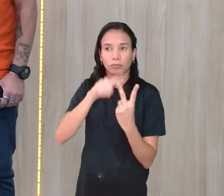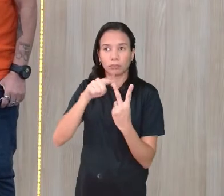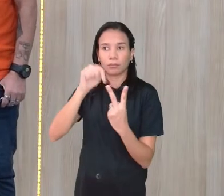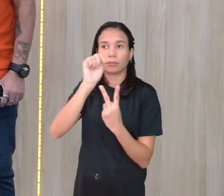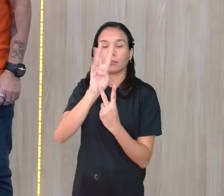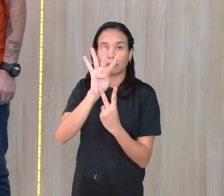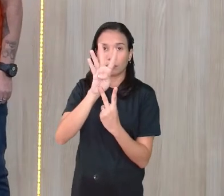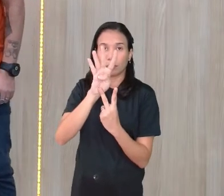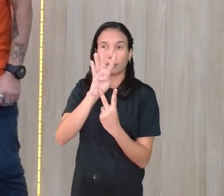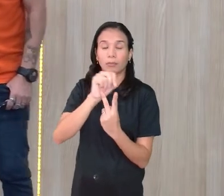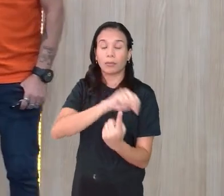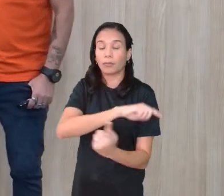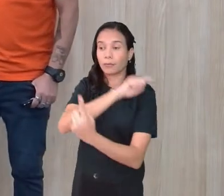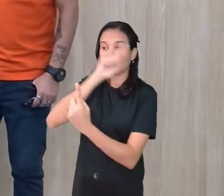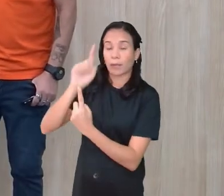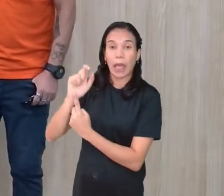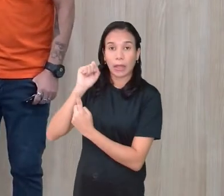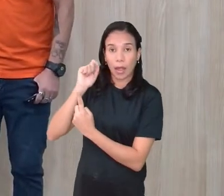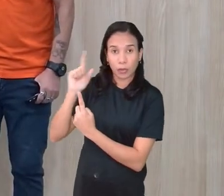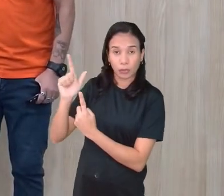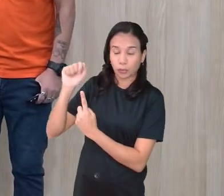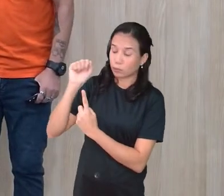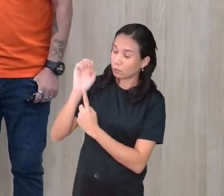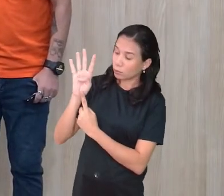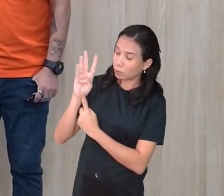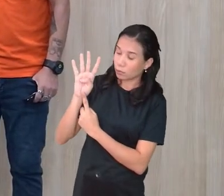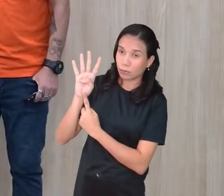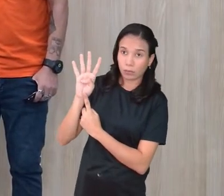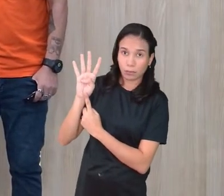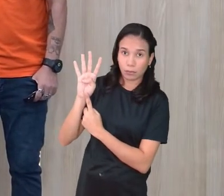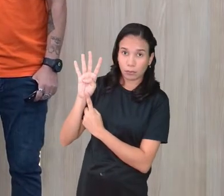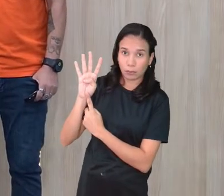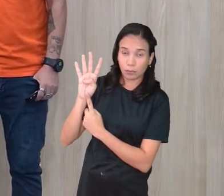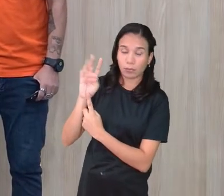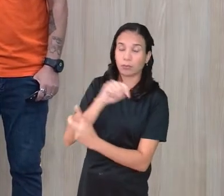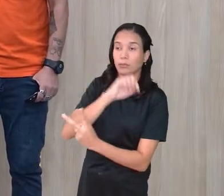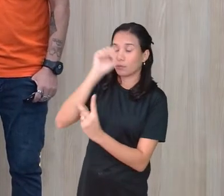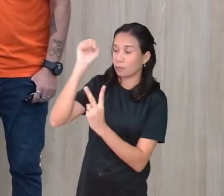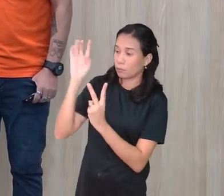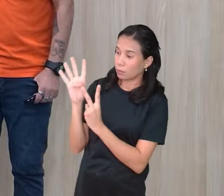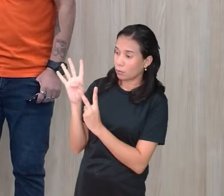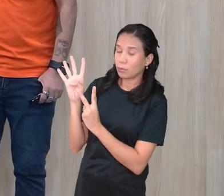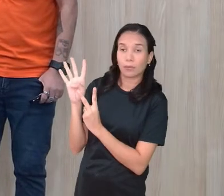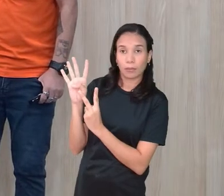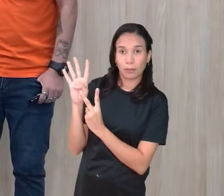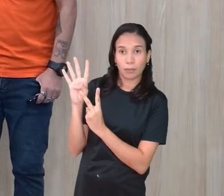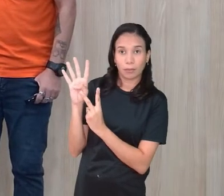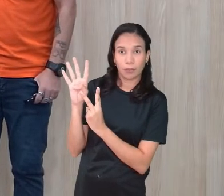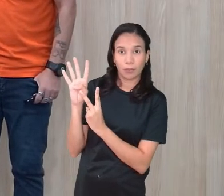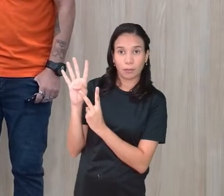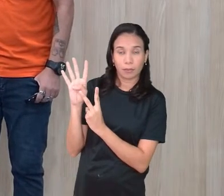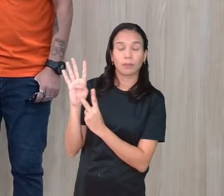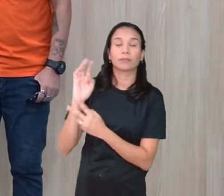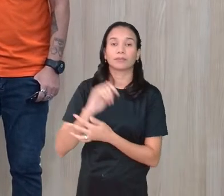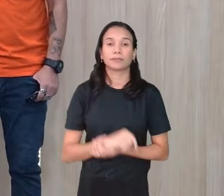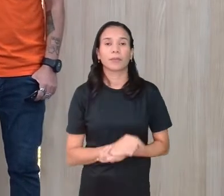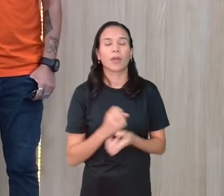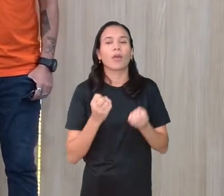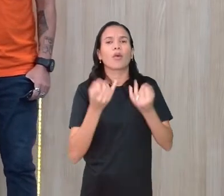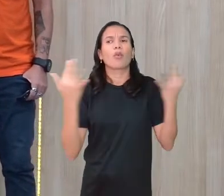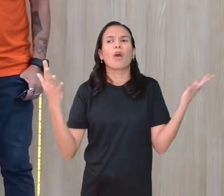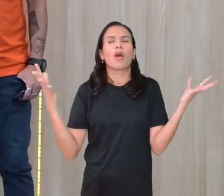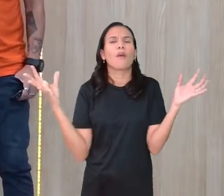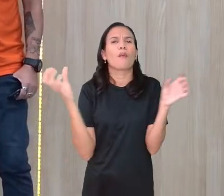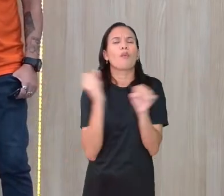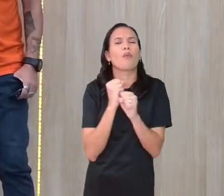outra daqui, mais 4. E a professora Carol também está com uma caneca com 4 canetas, outra caneca com 4 canetas.